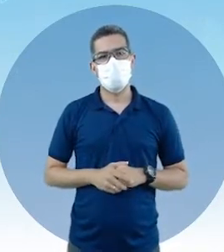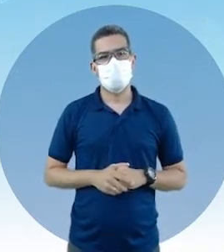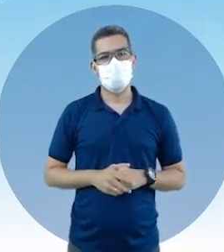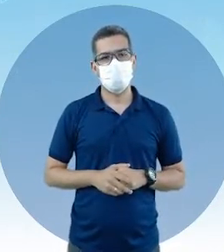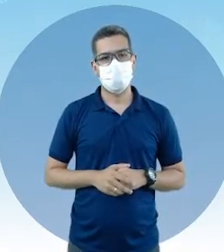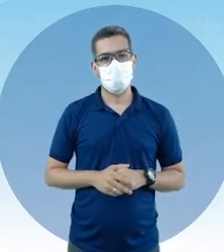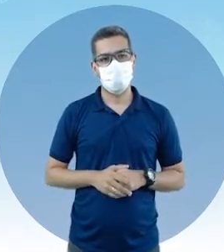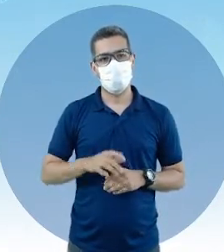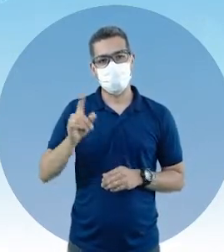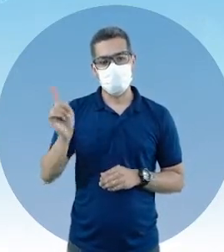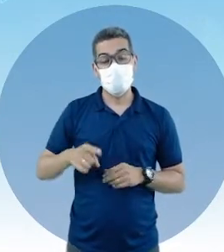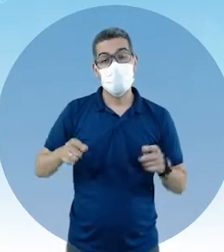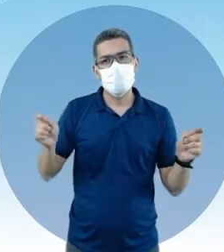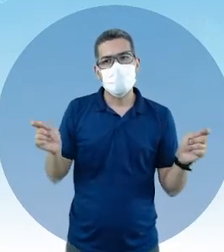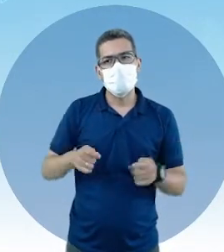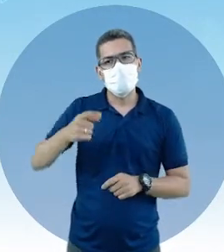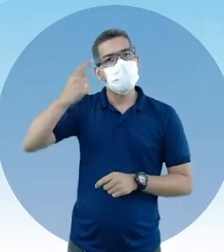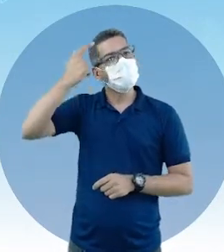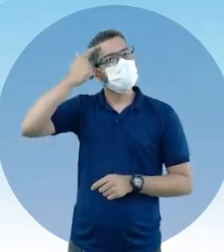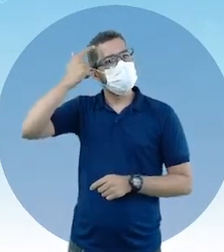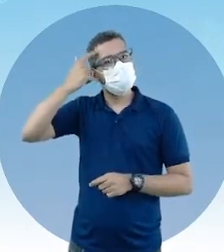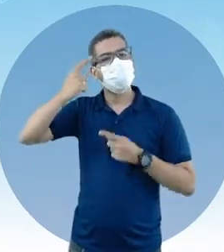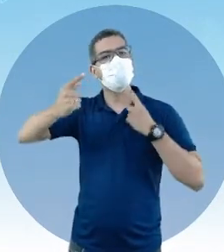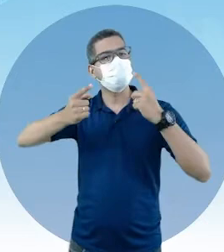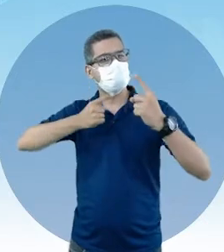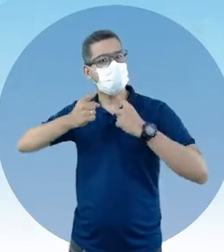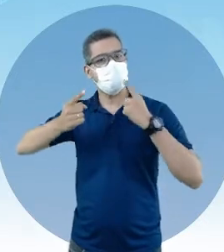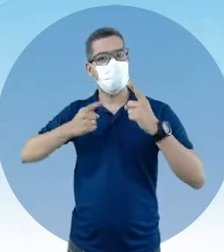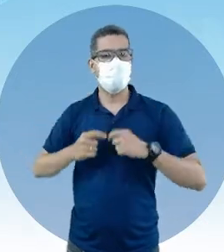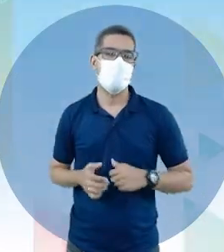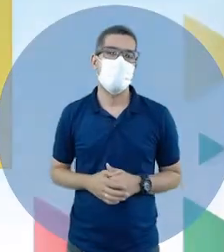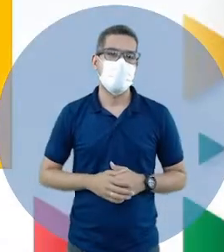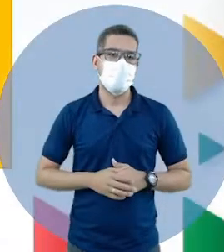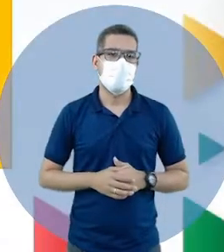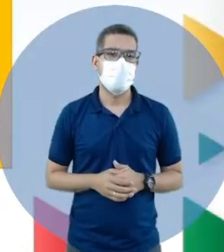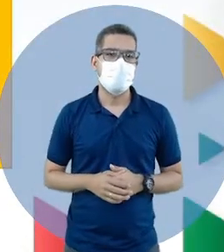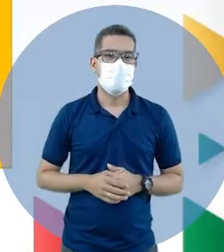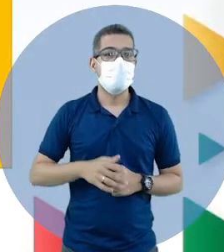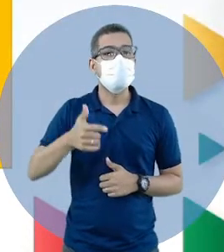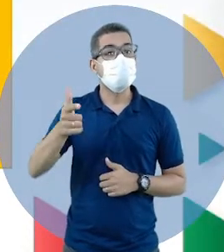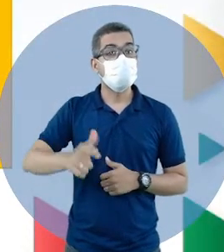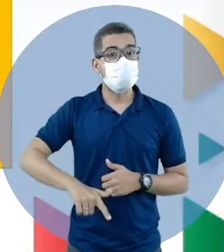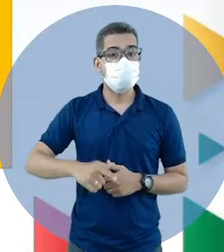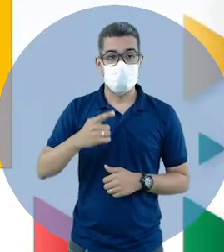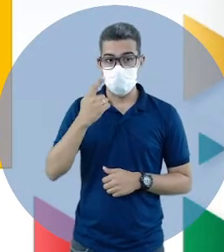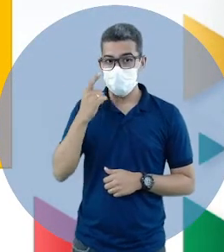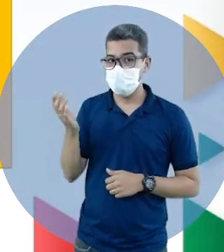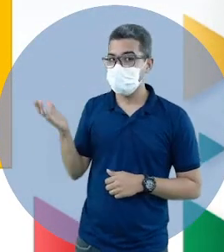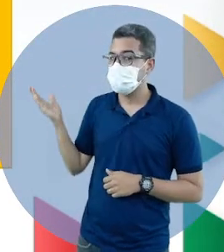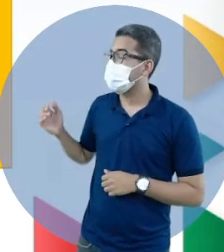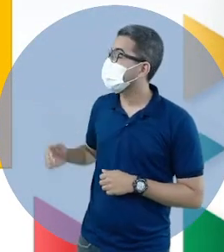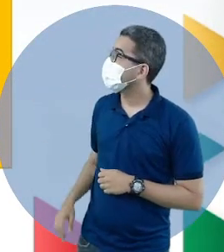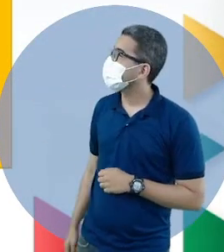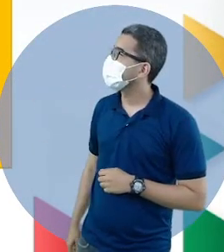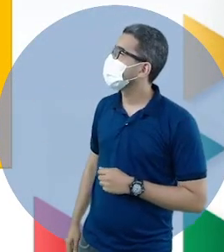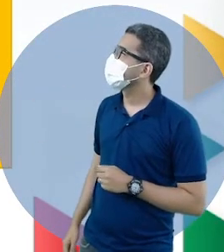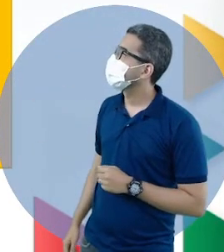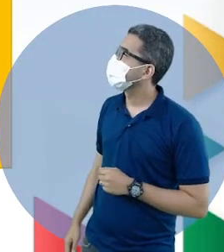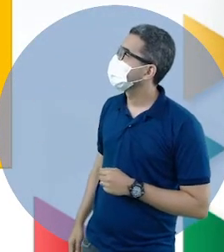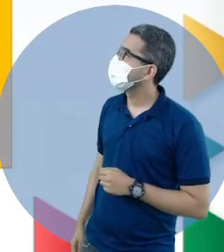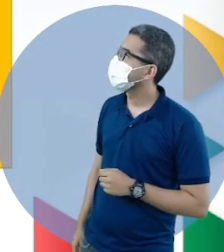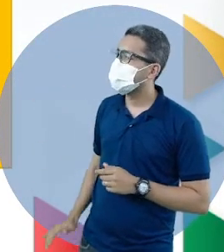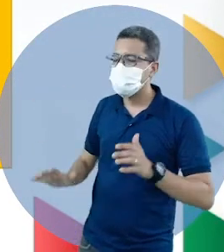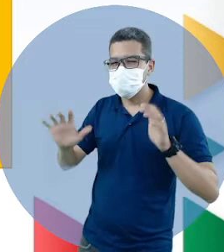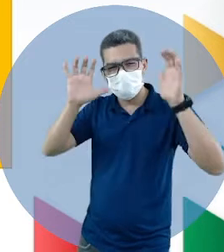essa capacidade de diálogo. Mais uma vez, gostaria que vocês observassem a fotografia e